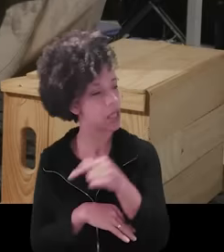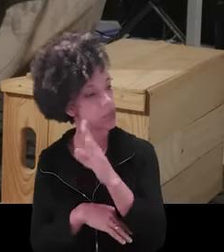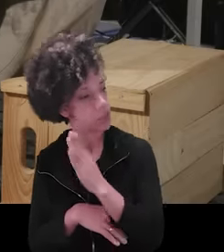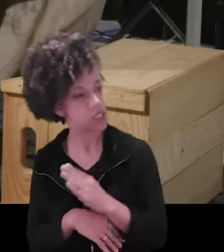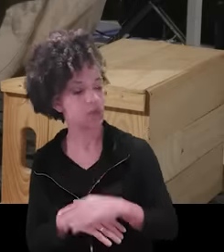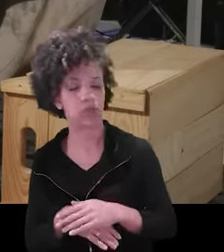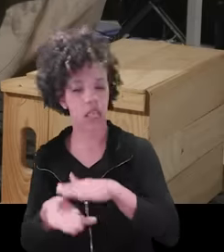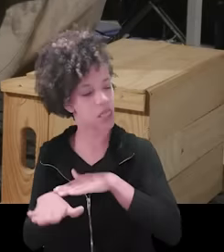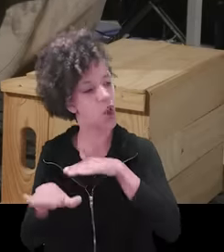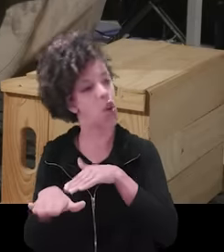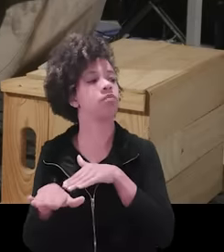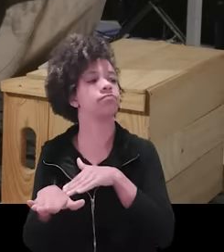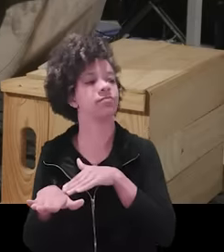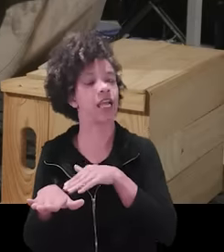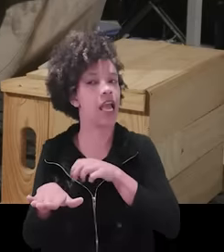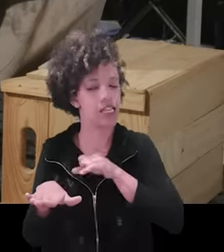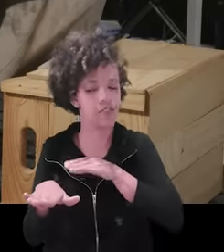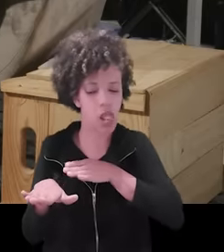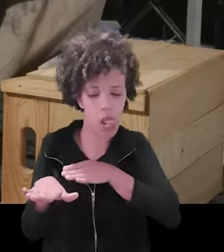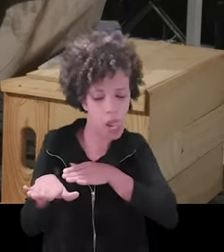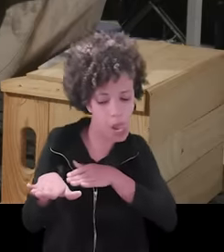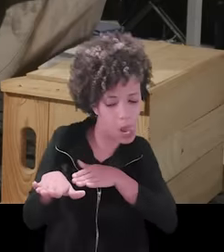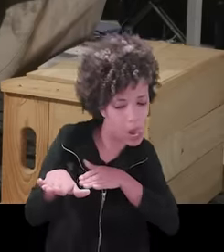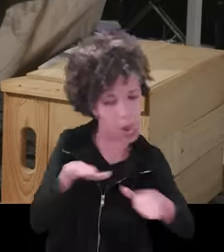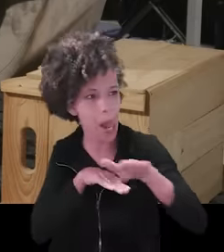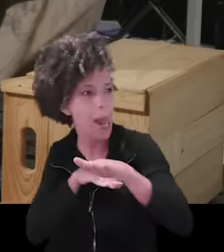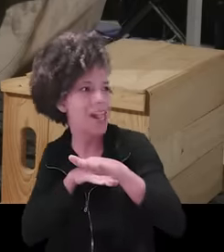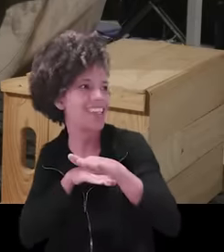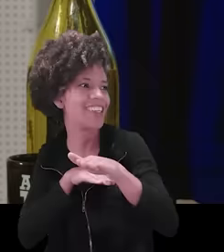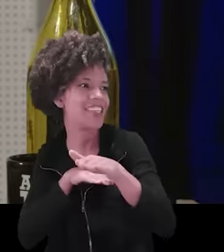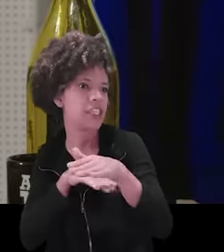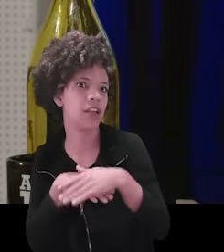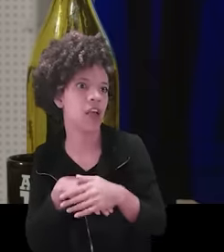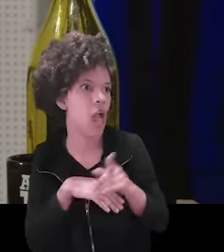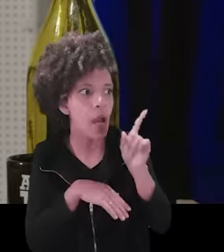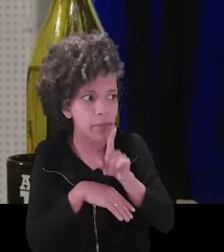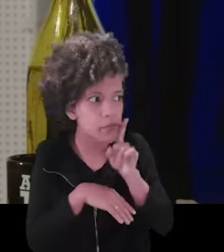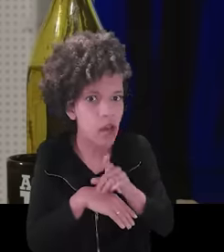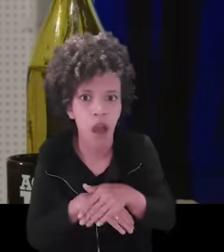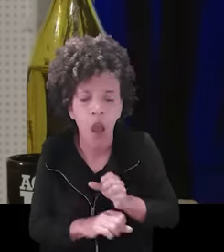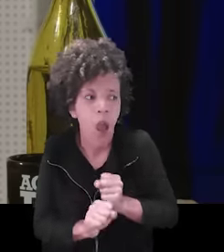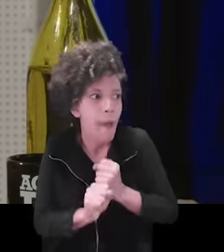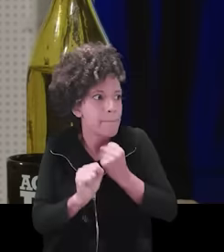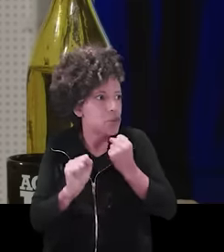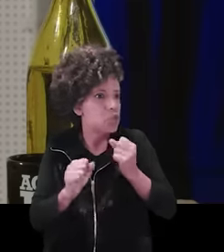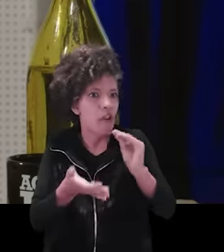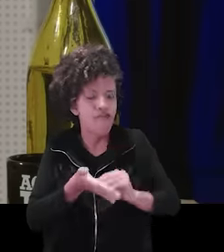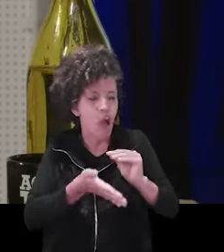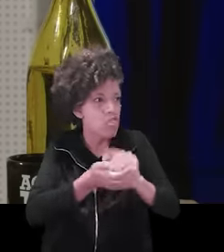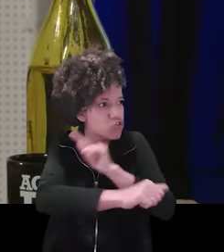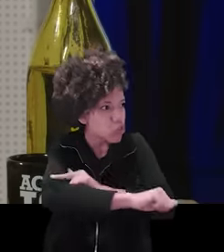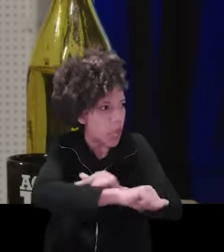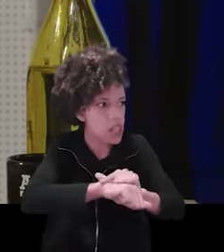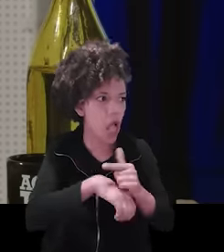aqui a gente tá no trânsito aí tem uma brechinha aqui dá para você fazer assim entrar Cara isso para eles é um absurdo